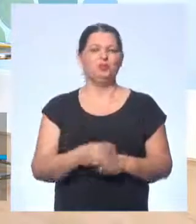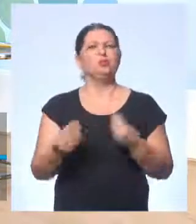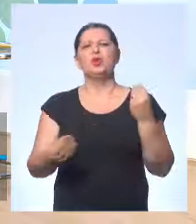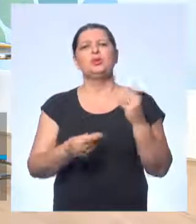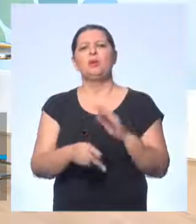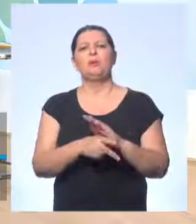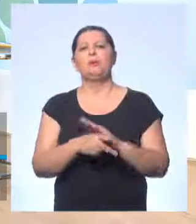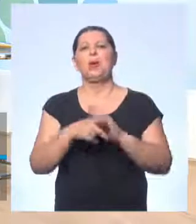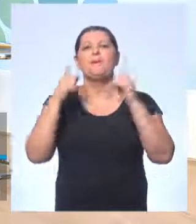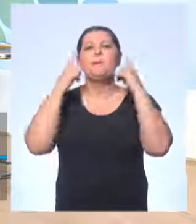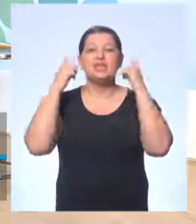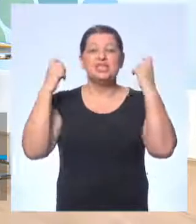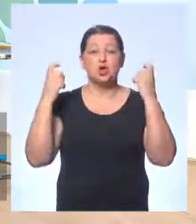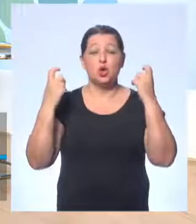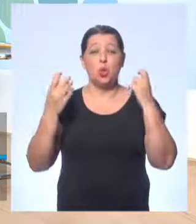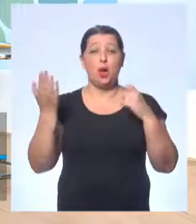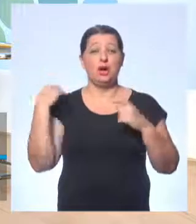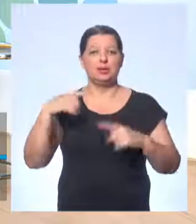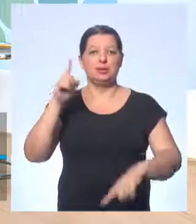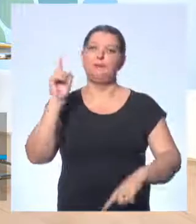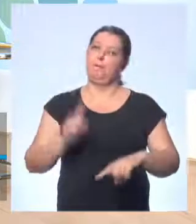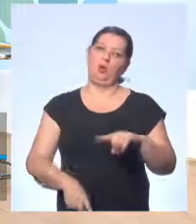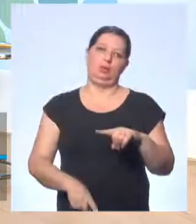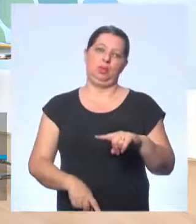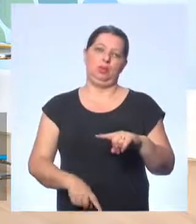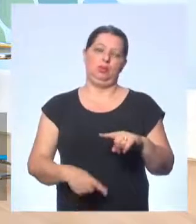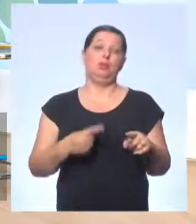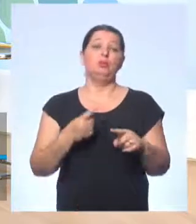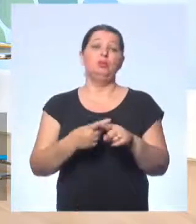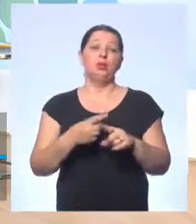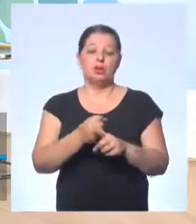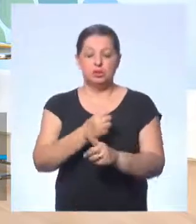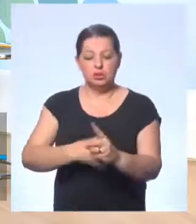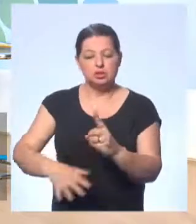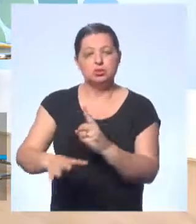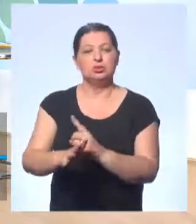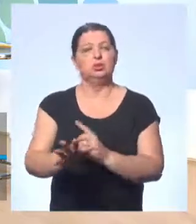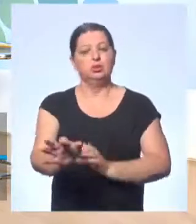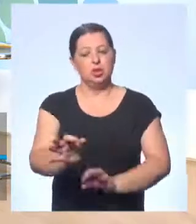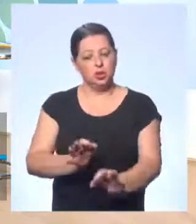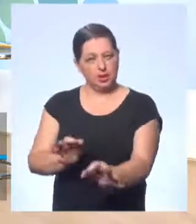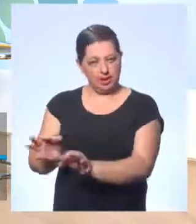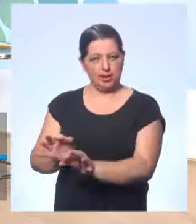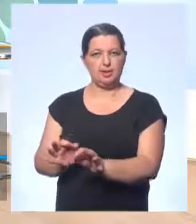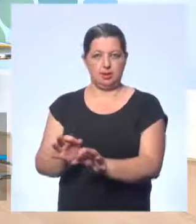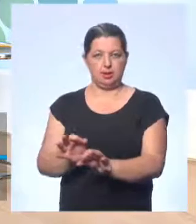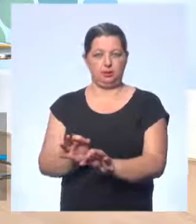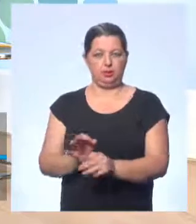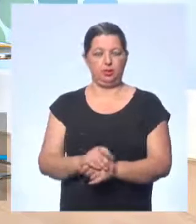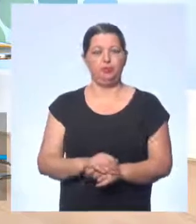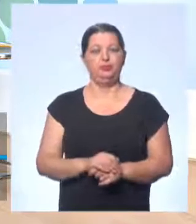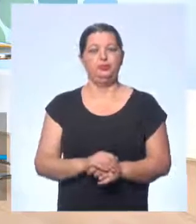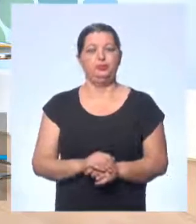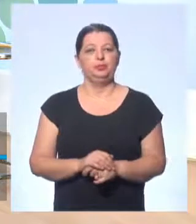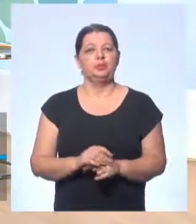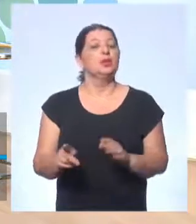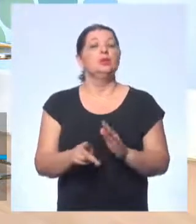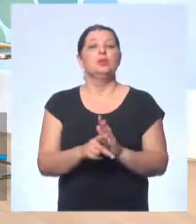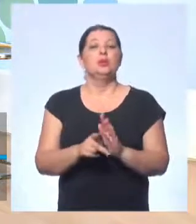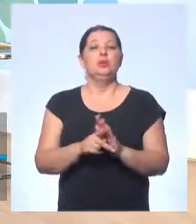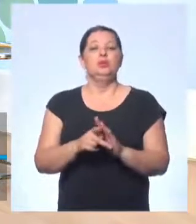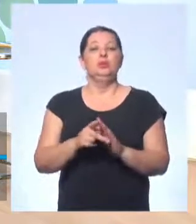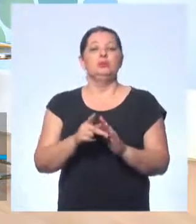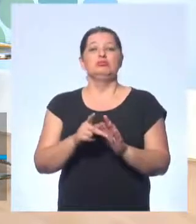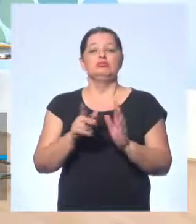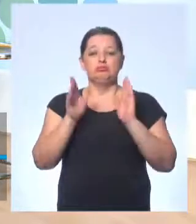ruídos proibidos, né? Por quê? Porque as sociedades elas procuram se organizar em torno de um centro, né?